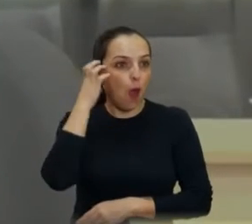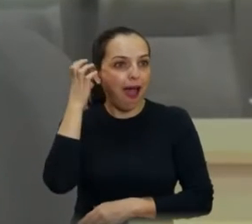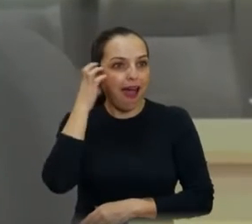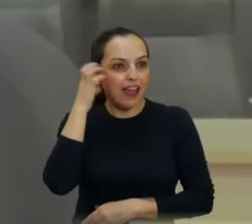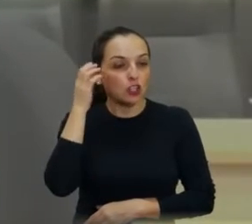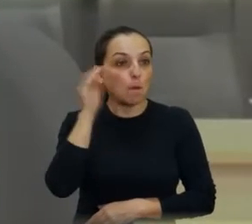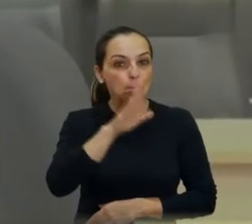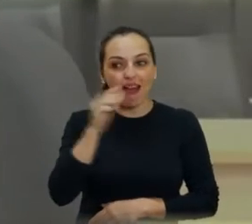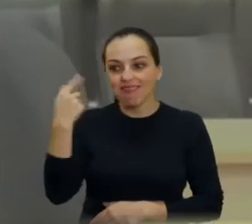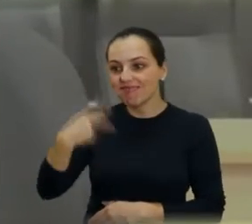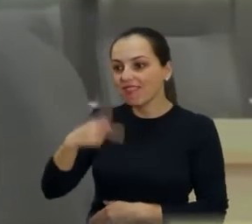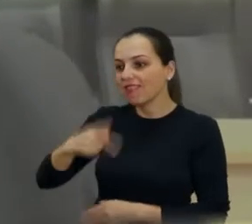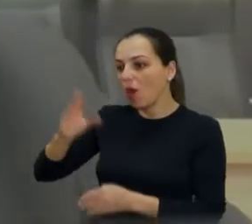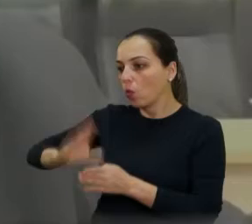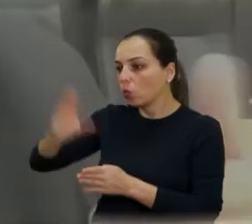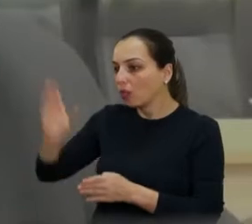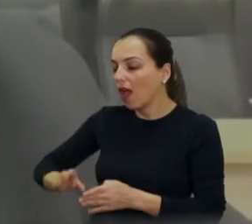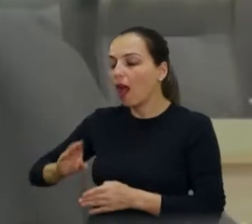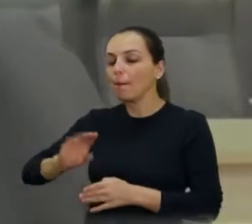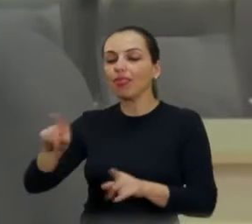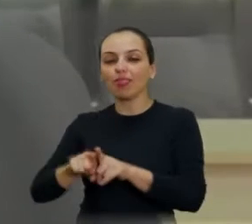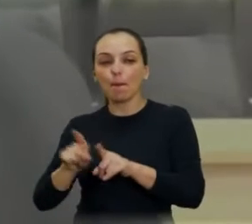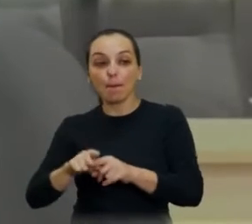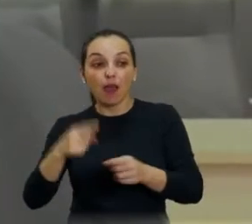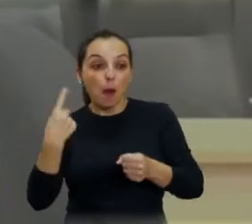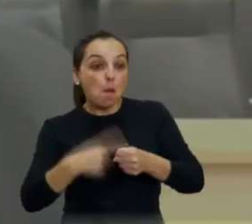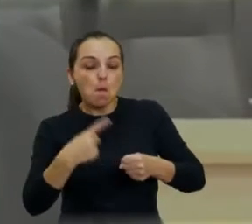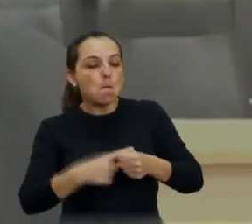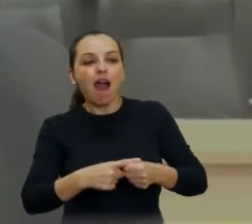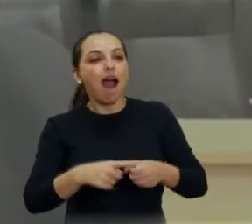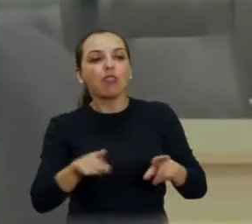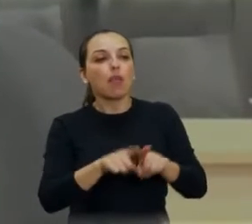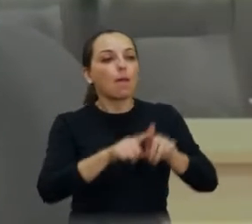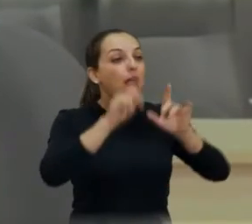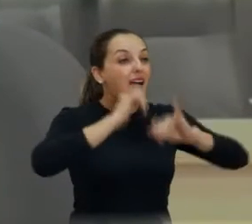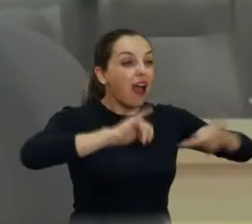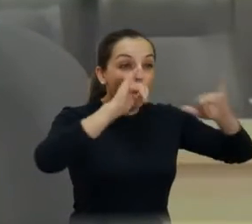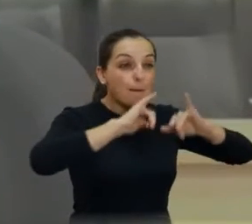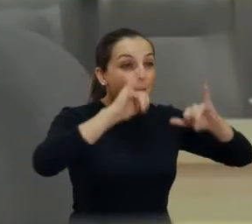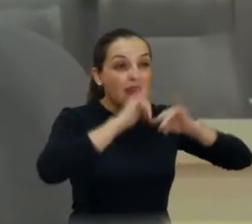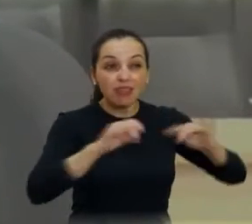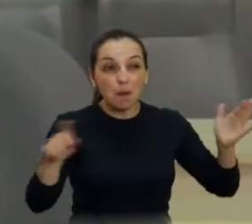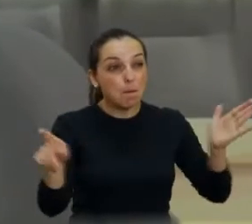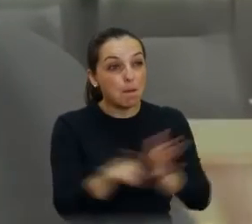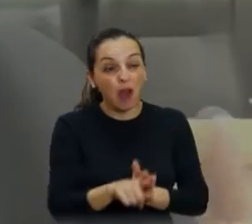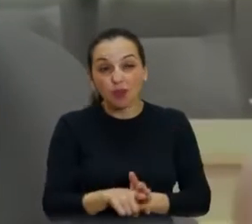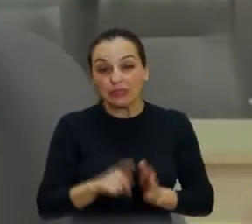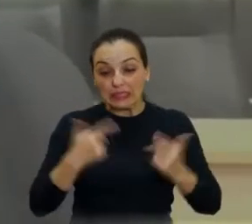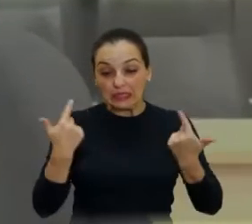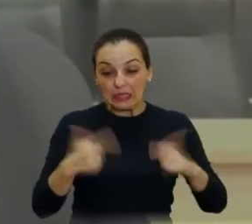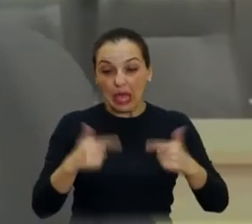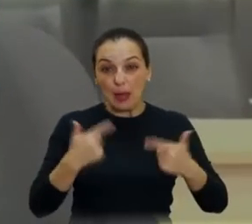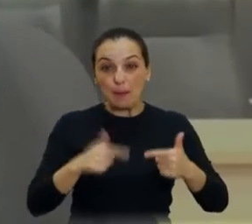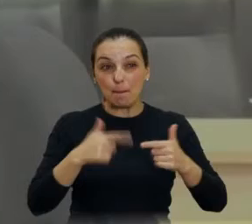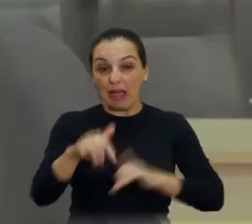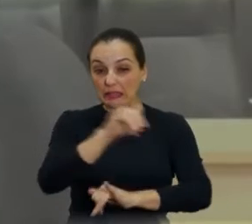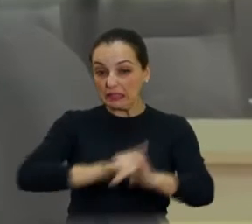Municipal, não chega aos órgãos de imprensa, que são bem ativos,